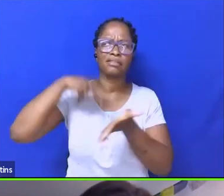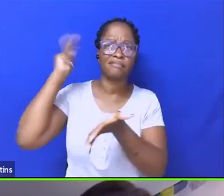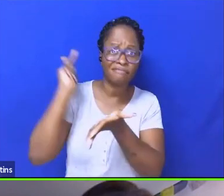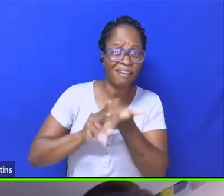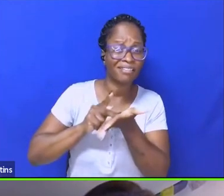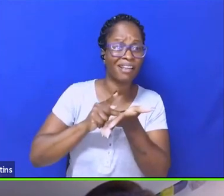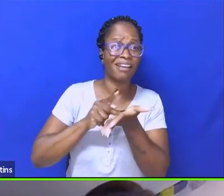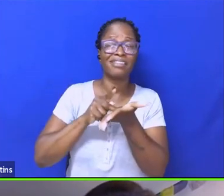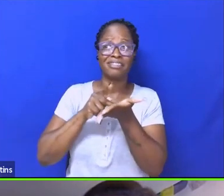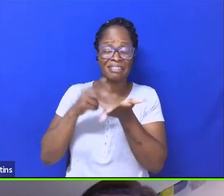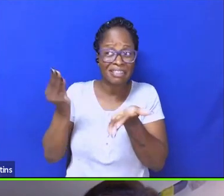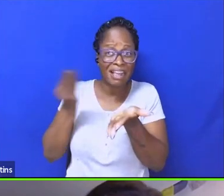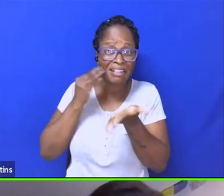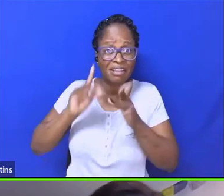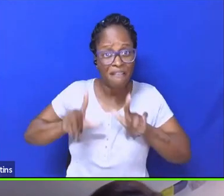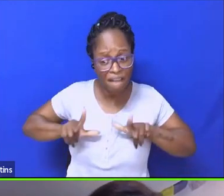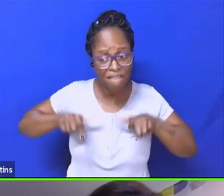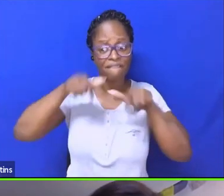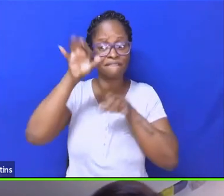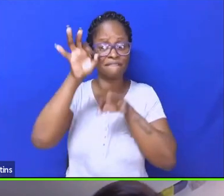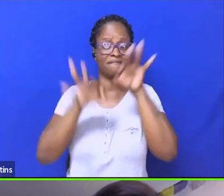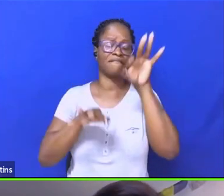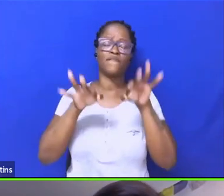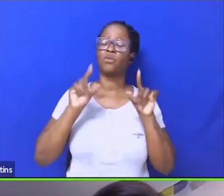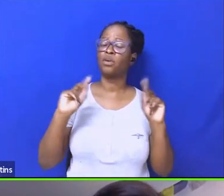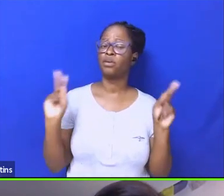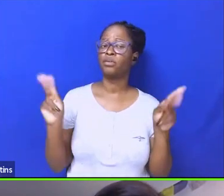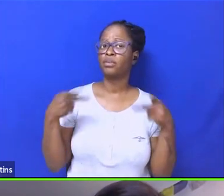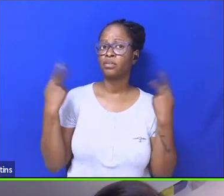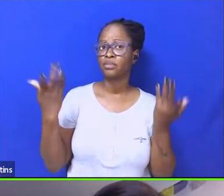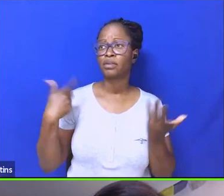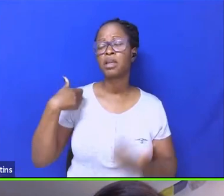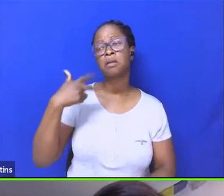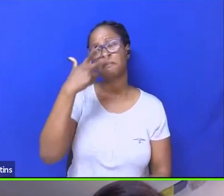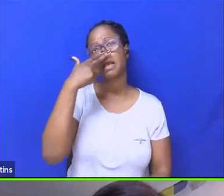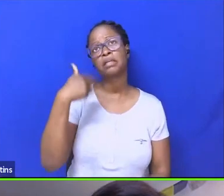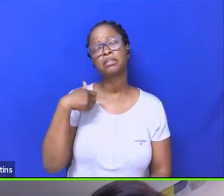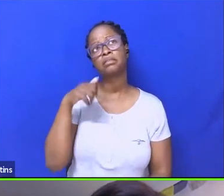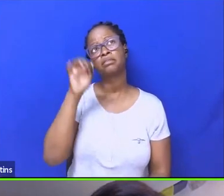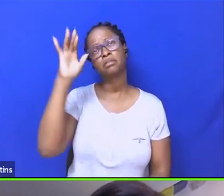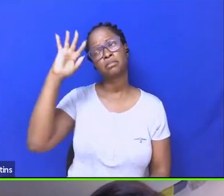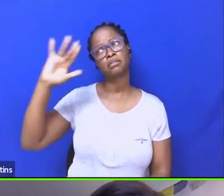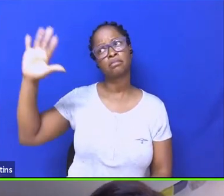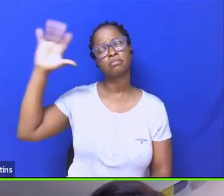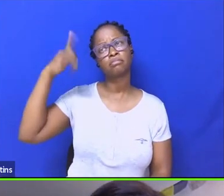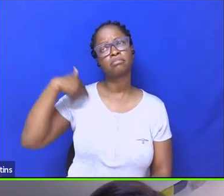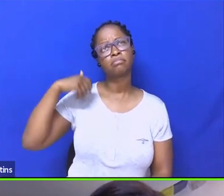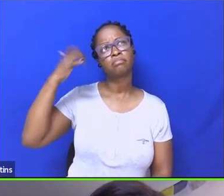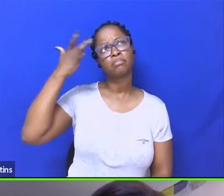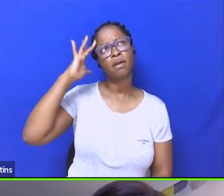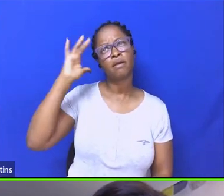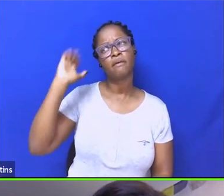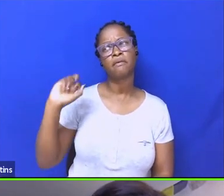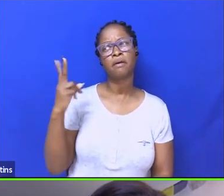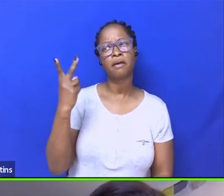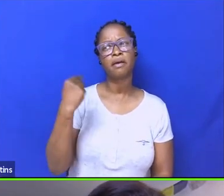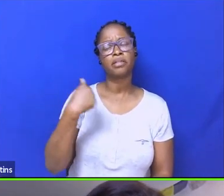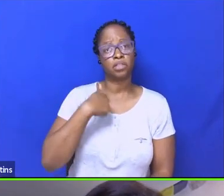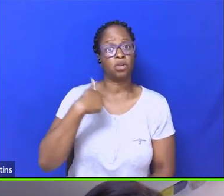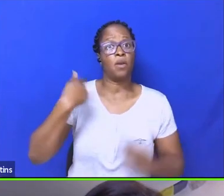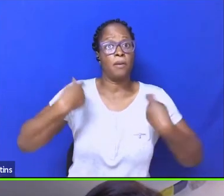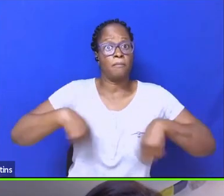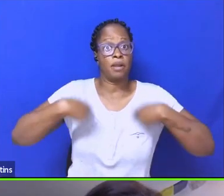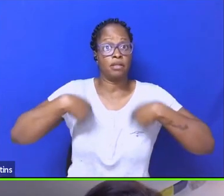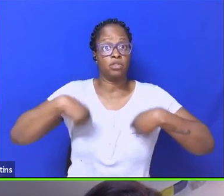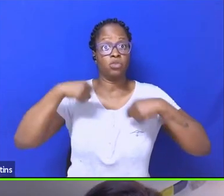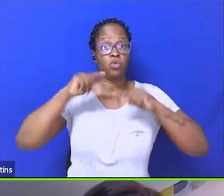e eu tenho a impressão porque me tocou ser abogada de direitos humanos depois do estalido